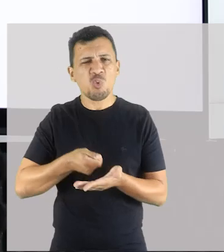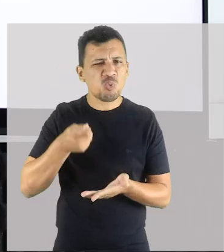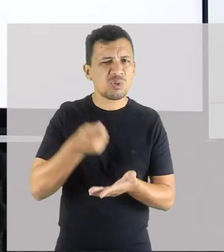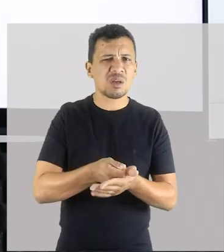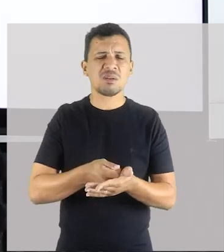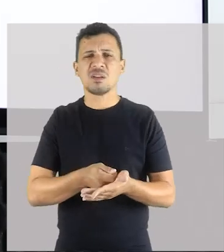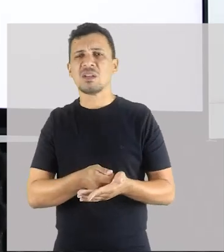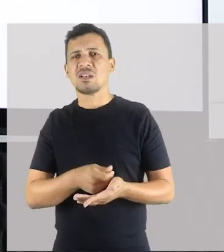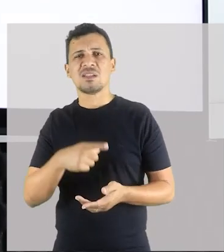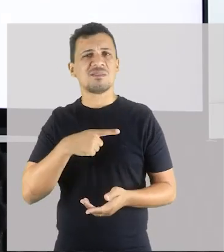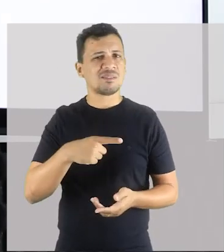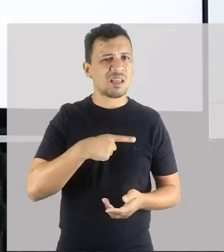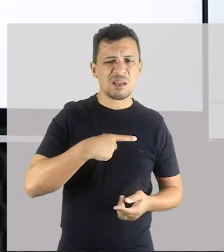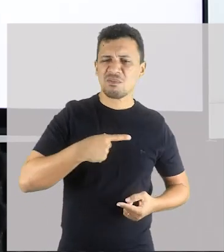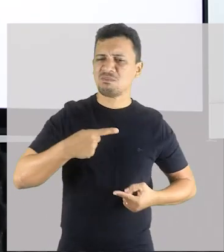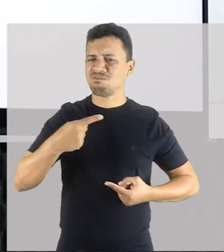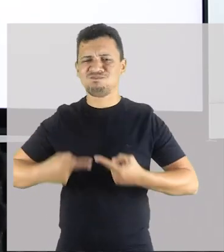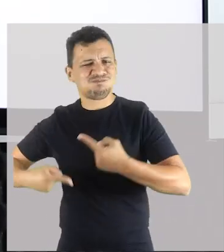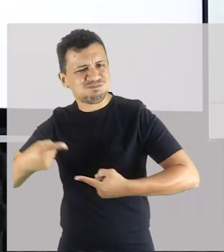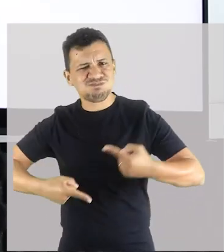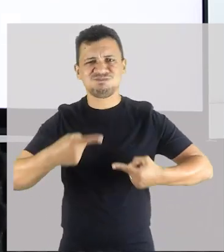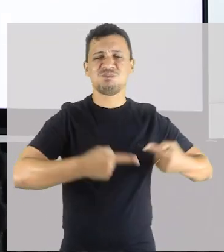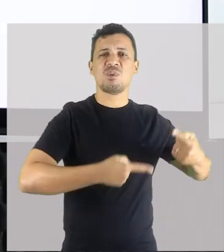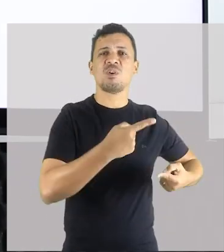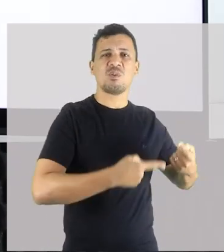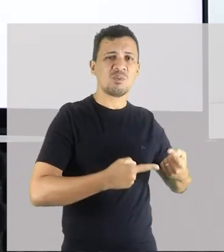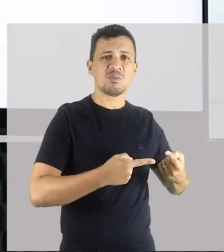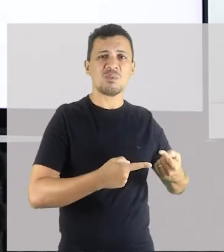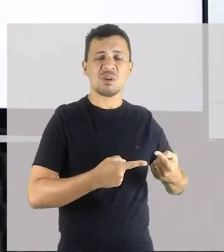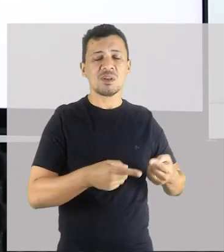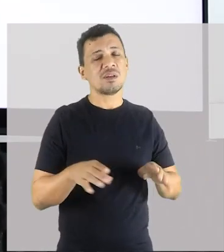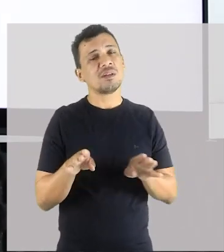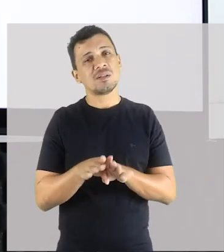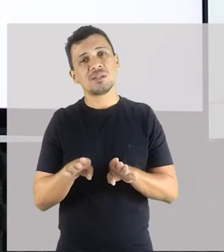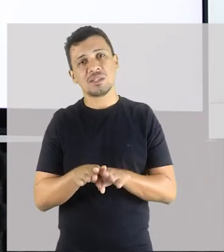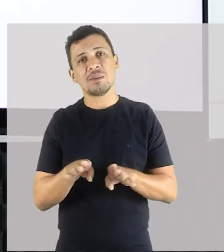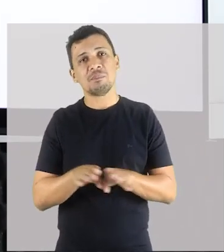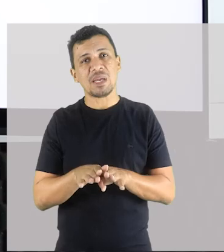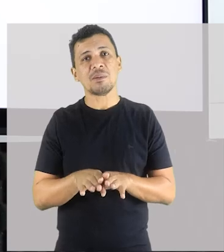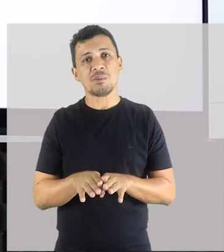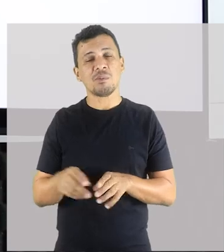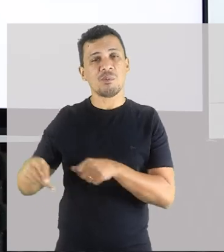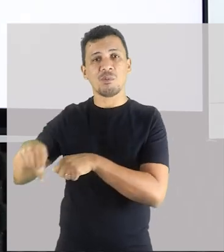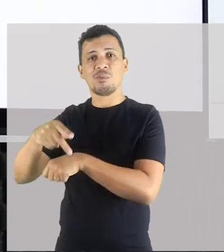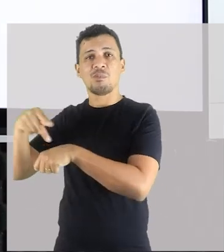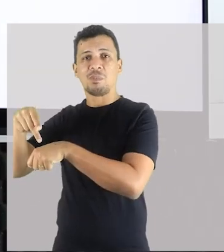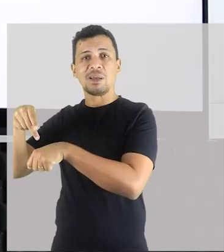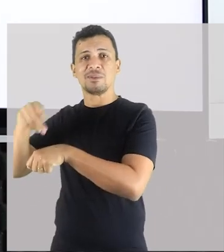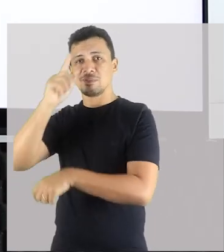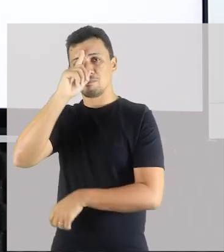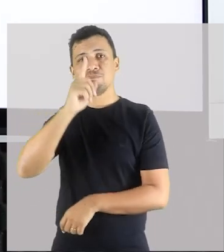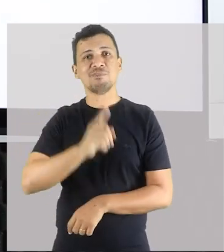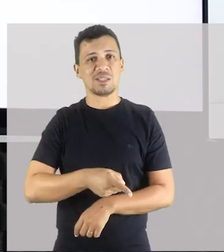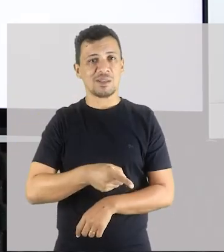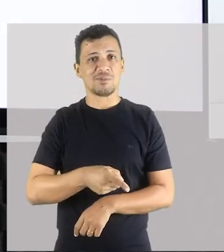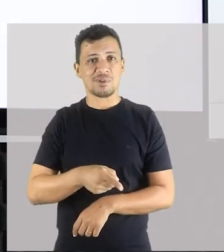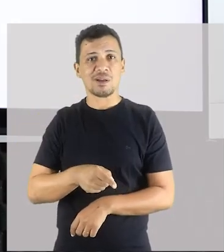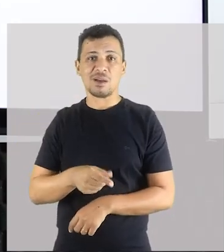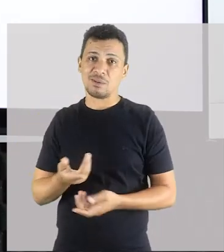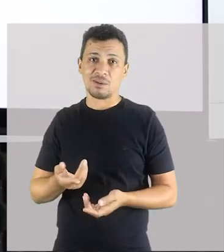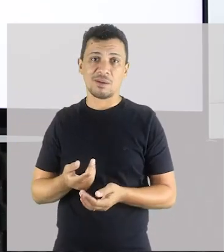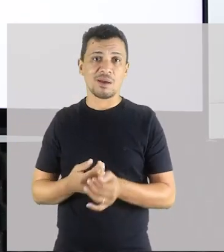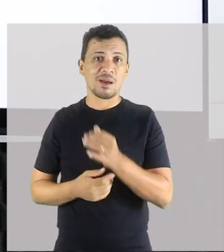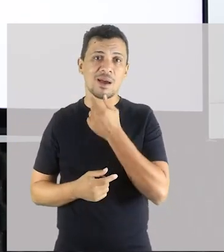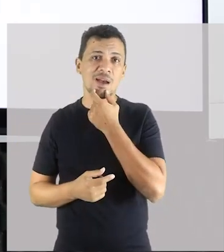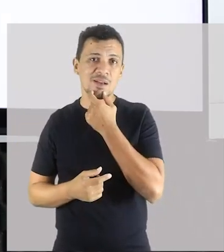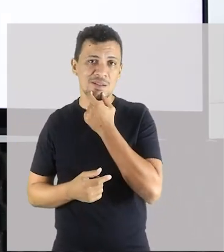de pressões, de quem era colono, mas também, claro, quem era metrópole, e no caso aqui, a Inglaterra. Vamos